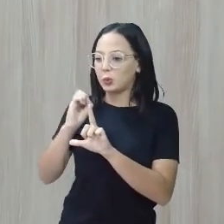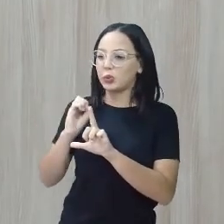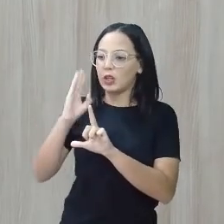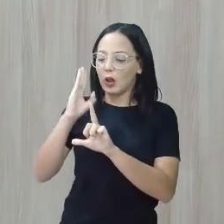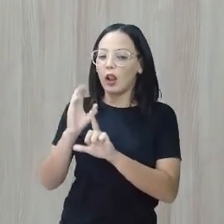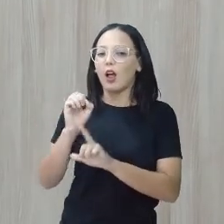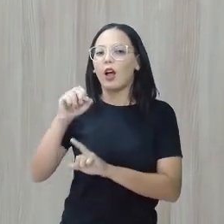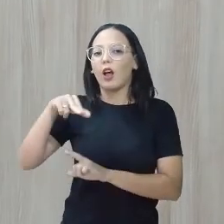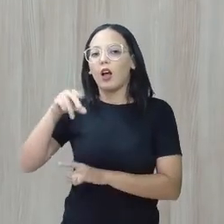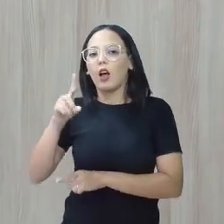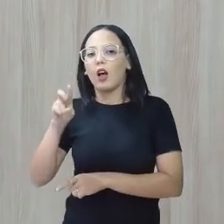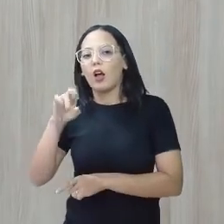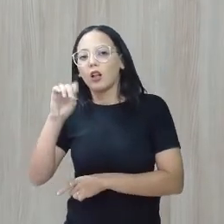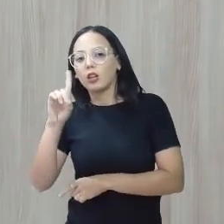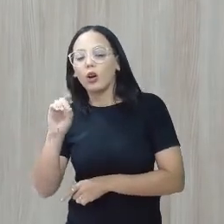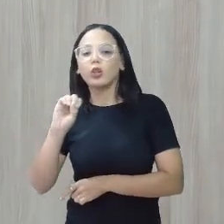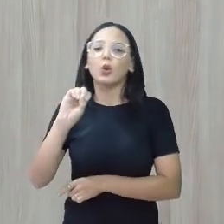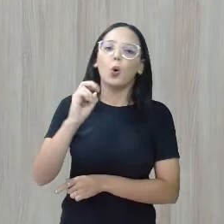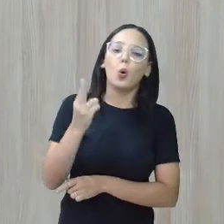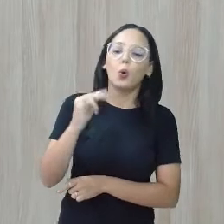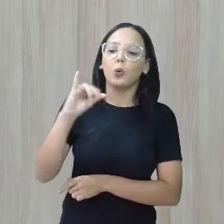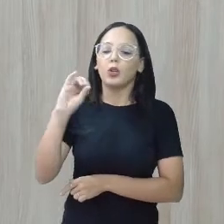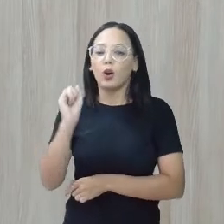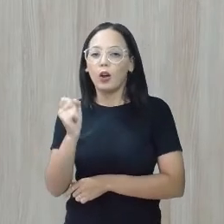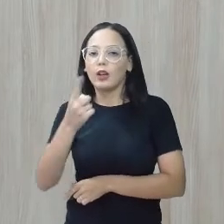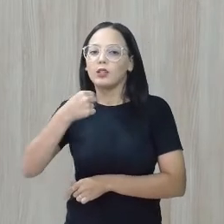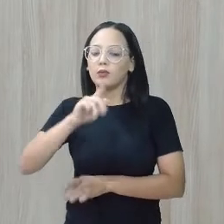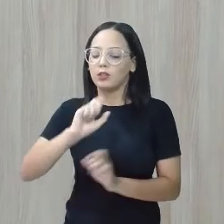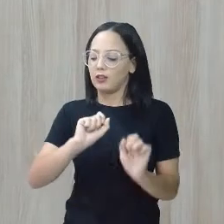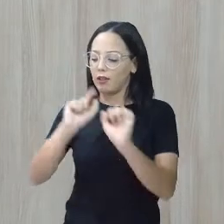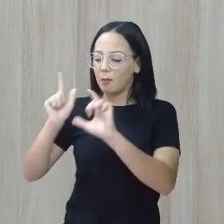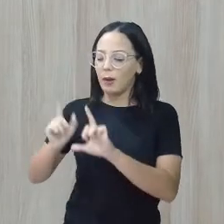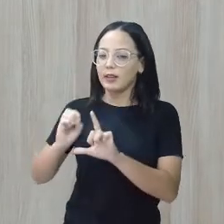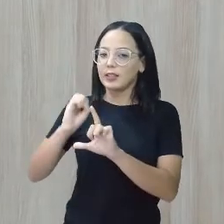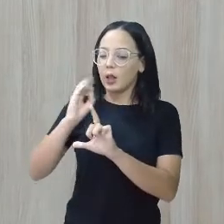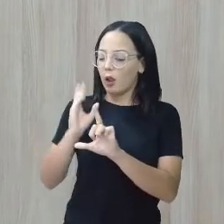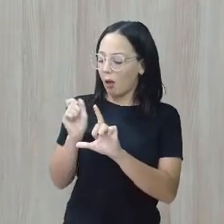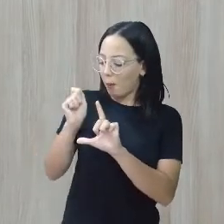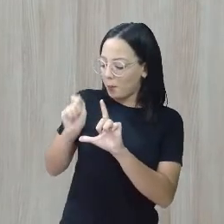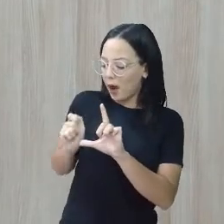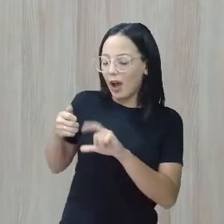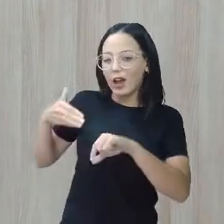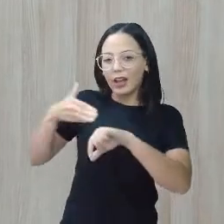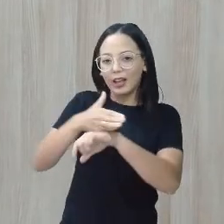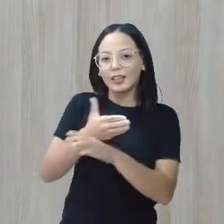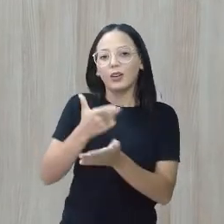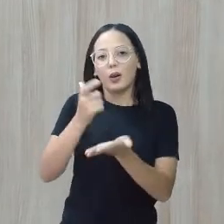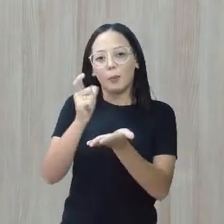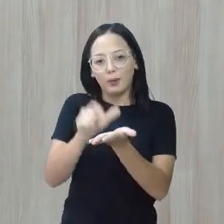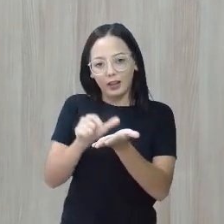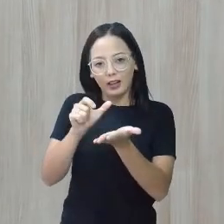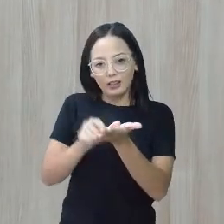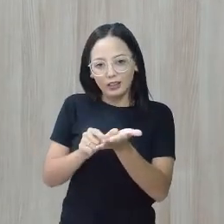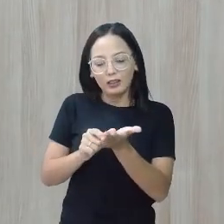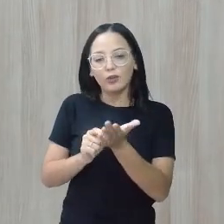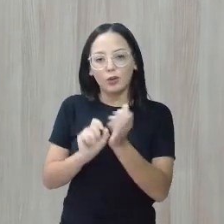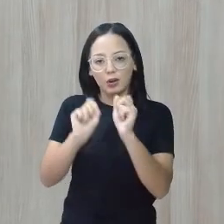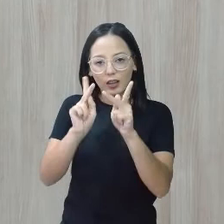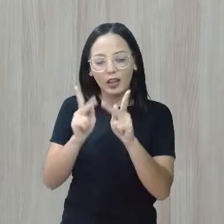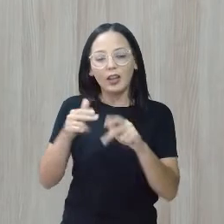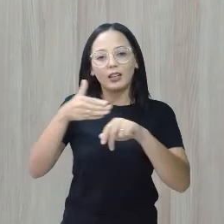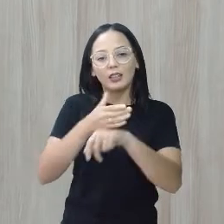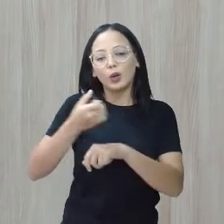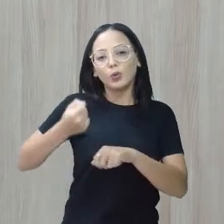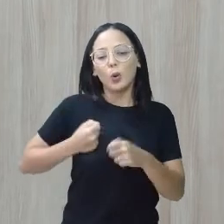iOS, tá certo? Aponta a câmera do seu celular, você já sabe como é que faz, né? Acessa lá o aplicativo, seu login é a